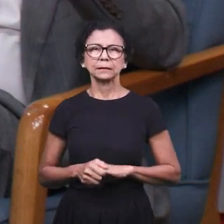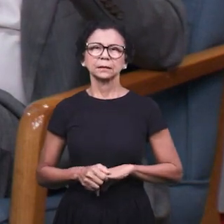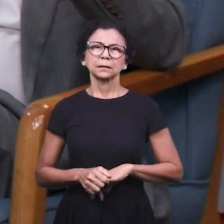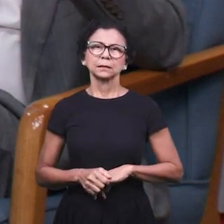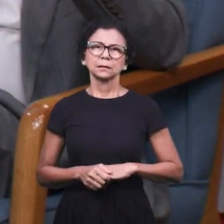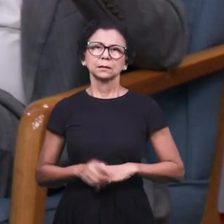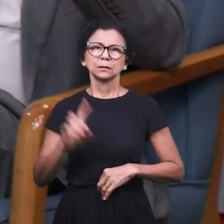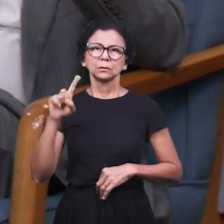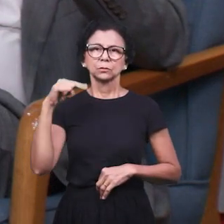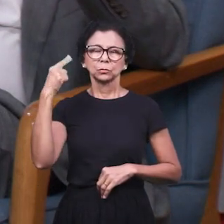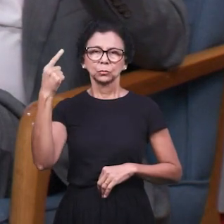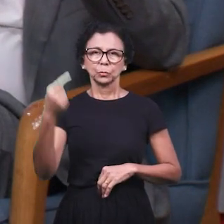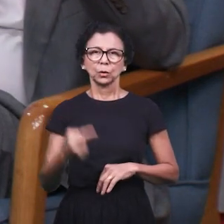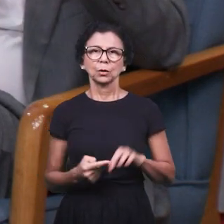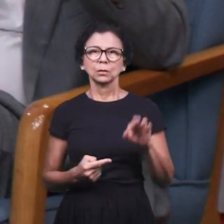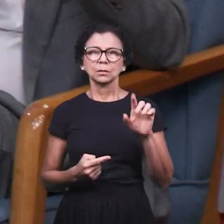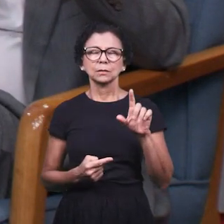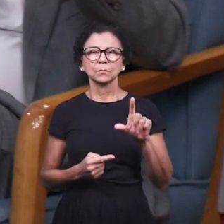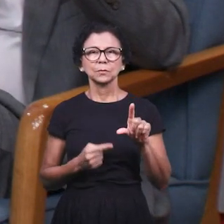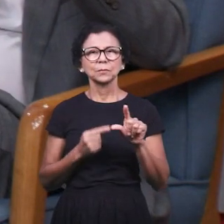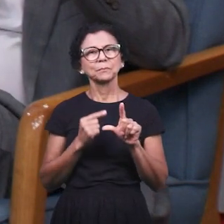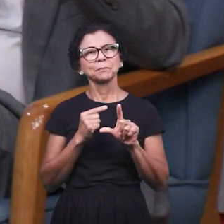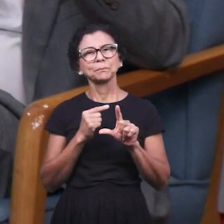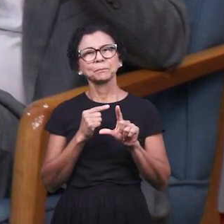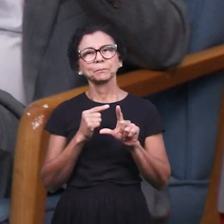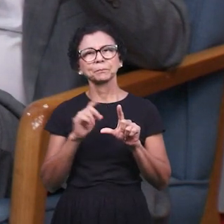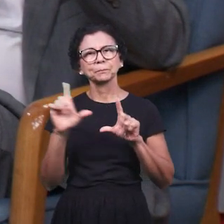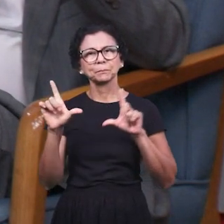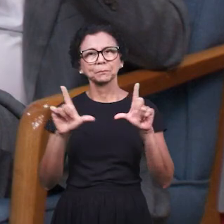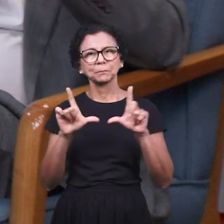assunto no próximo episódio nosso.